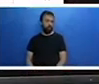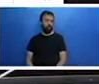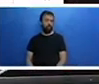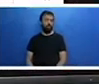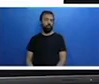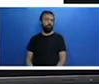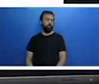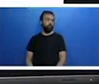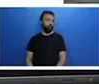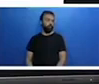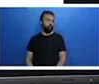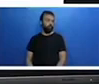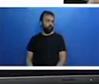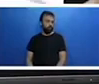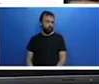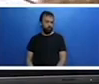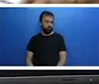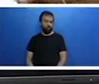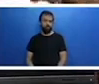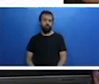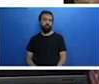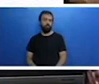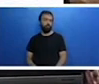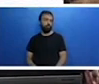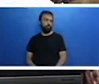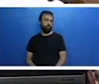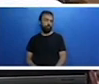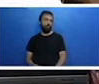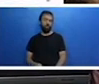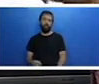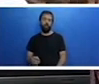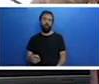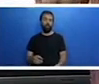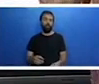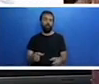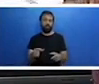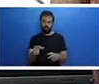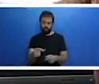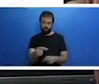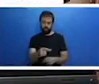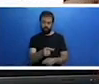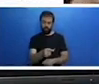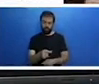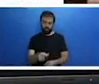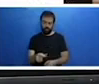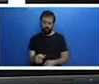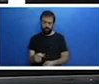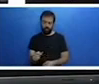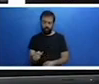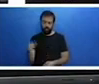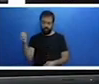casas escuras. Não se joga damas nas casas claras, só nas casas escuras.